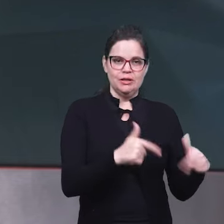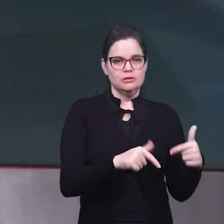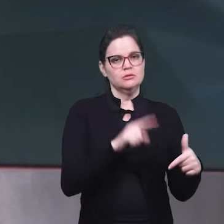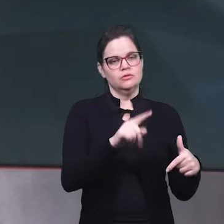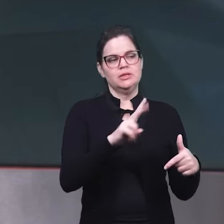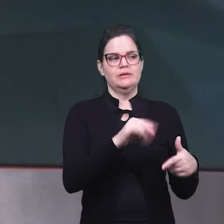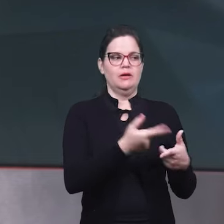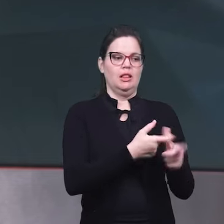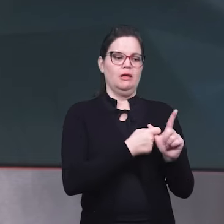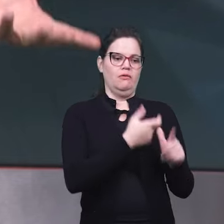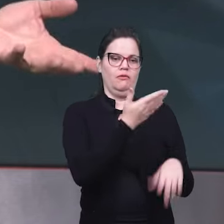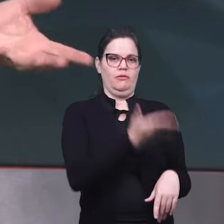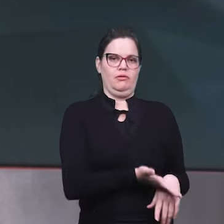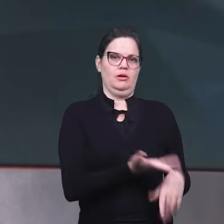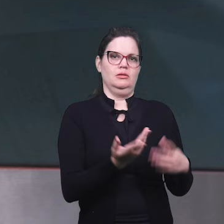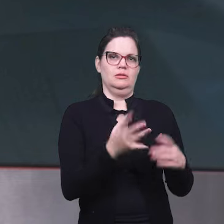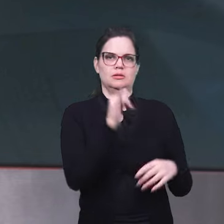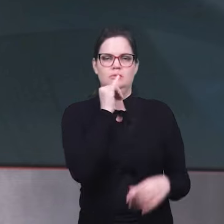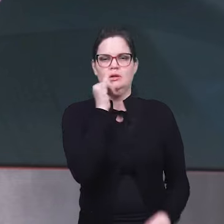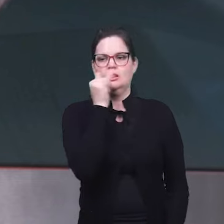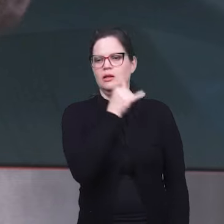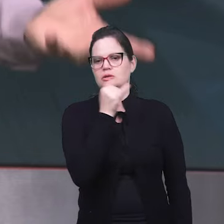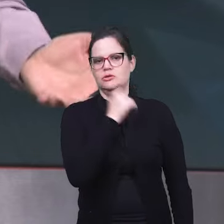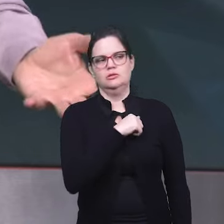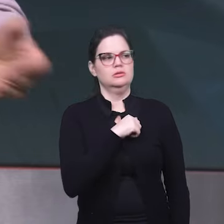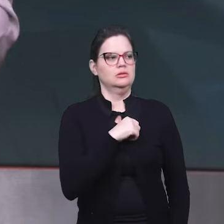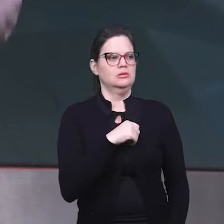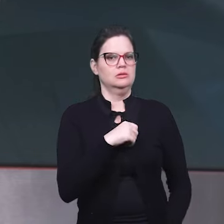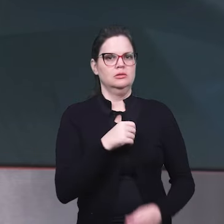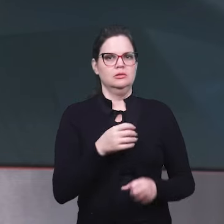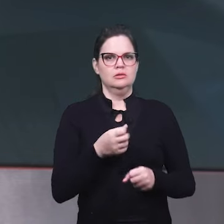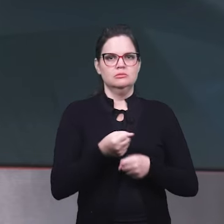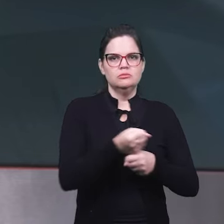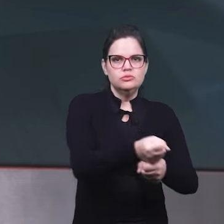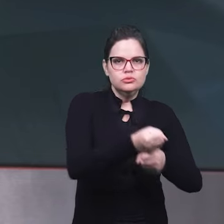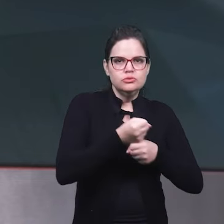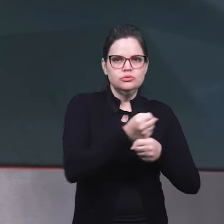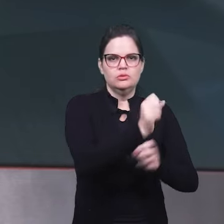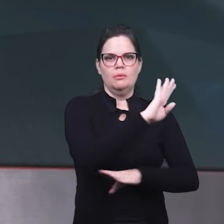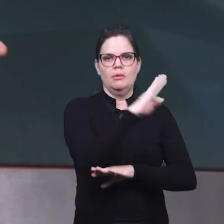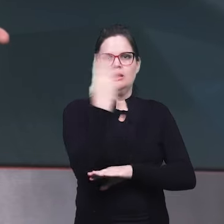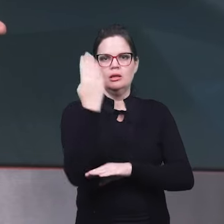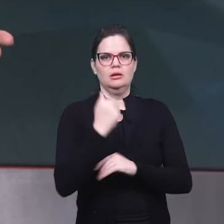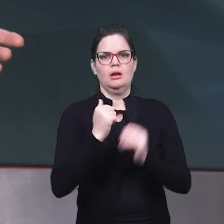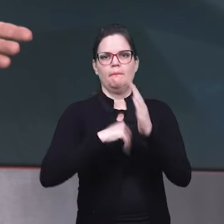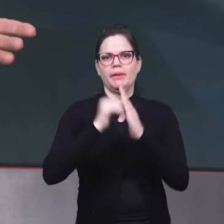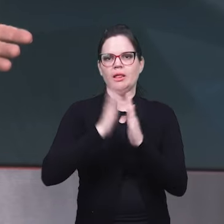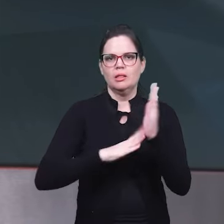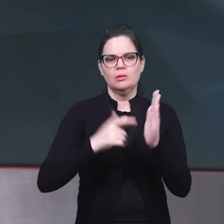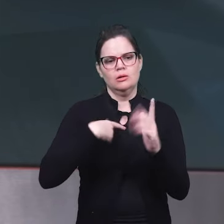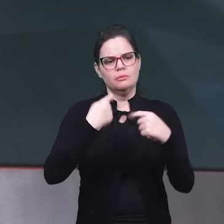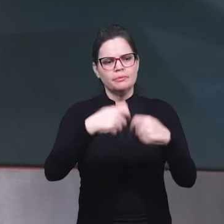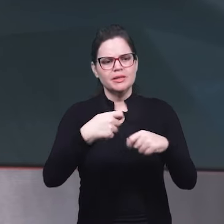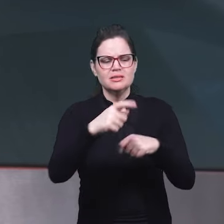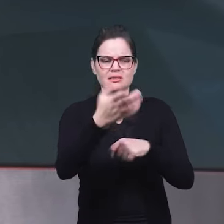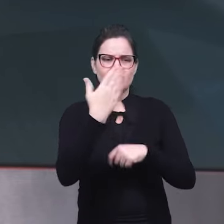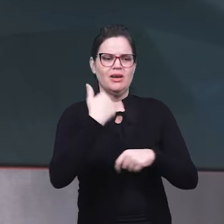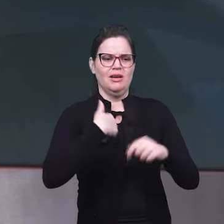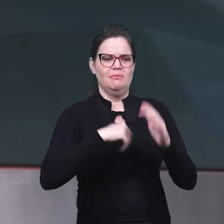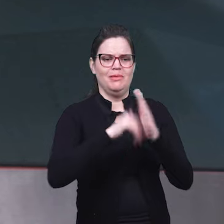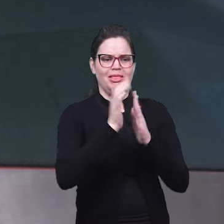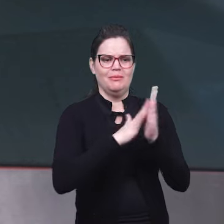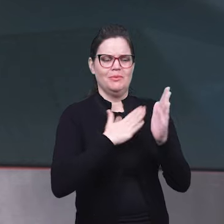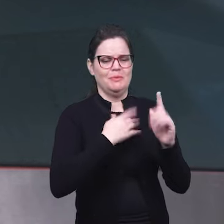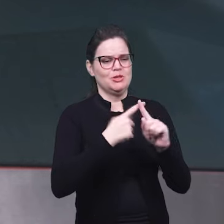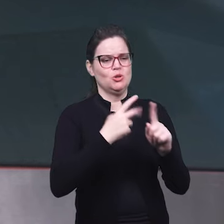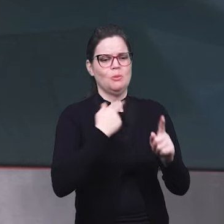dentista, ou alguma outra coisa, o marceneiro, o pintor. Eu preciso desse serviço, eu não posso te pagar à